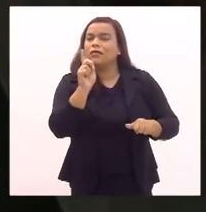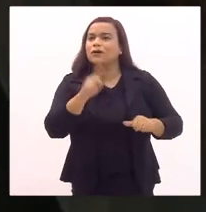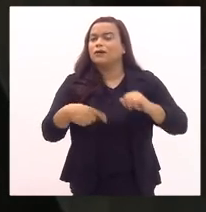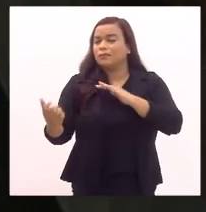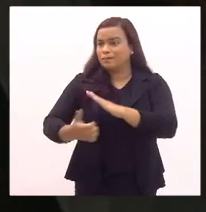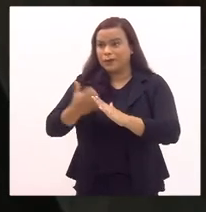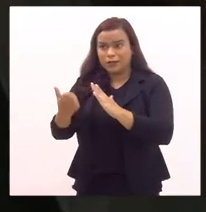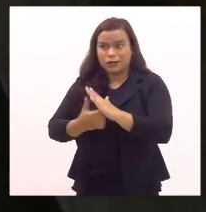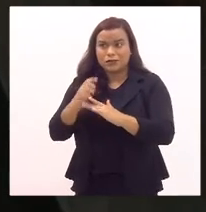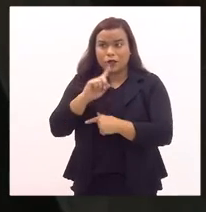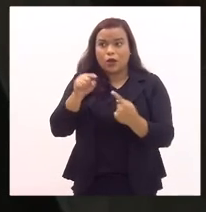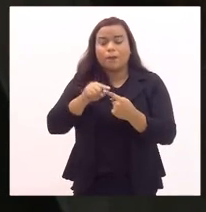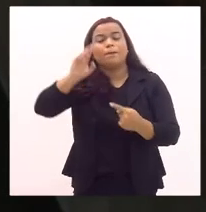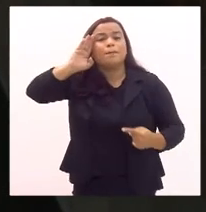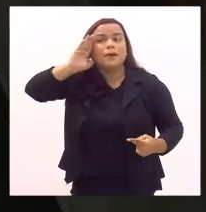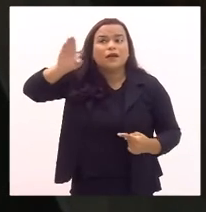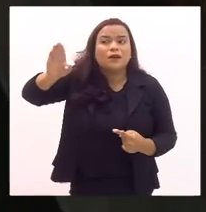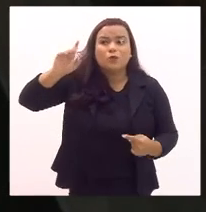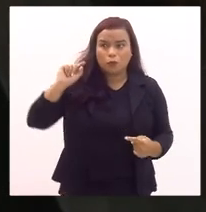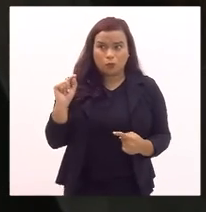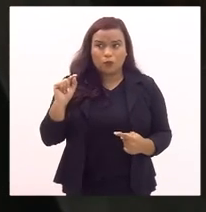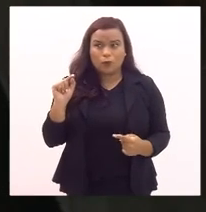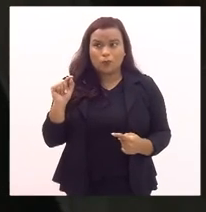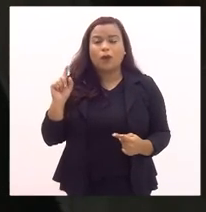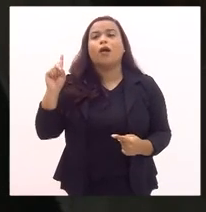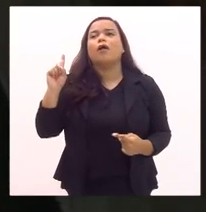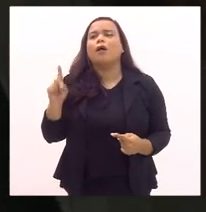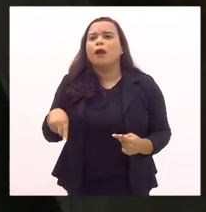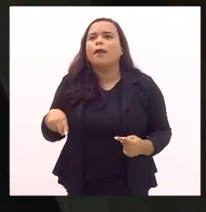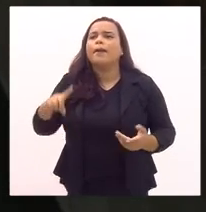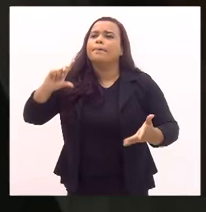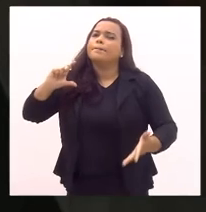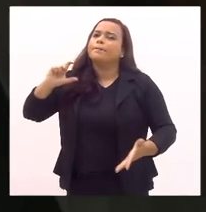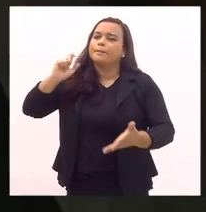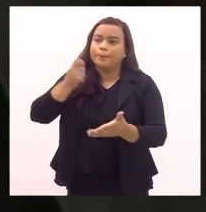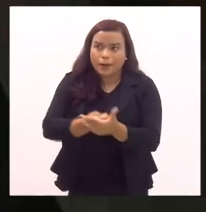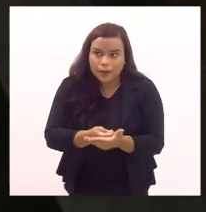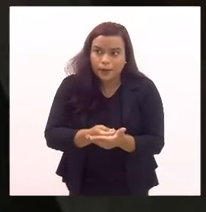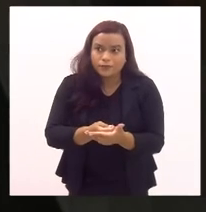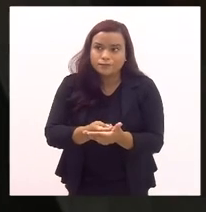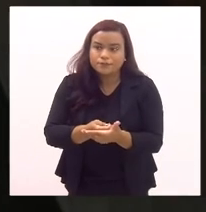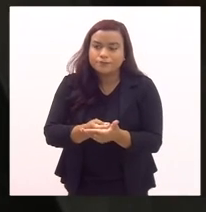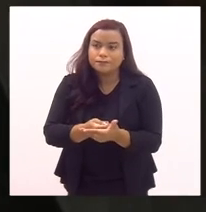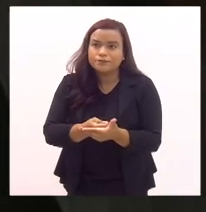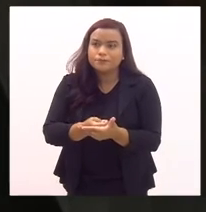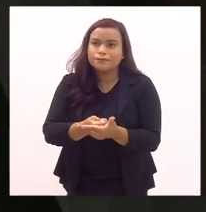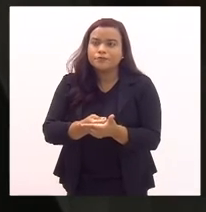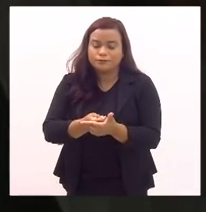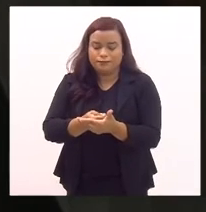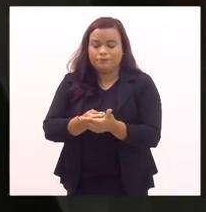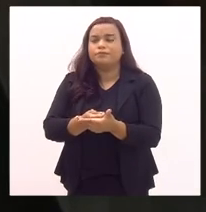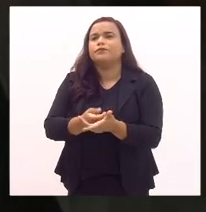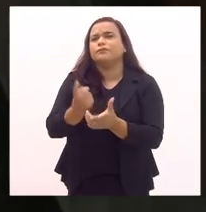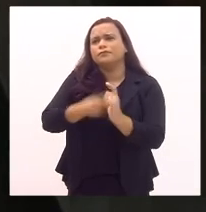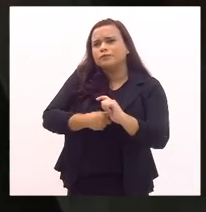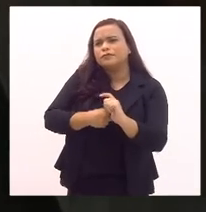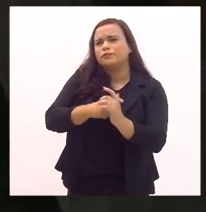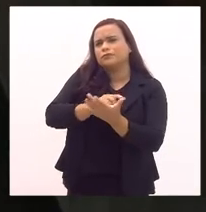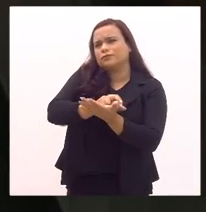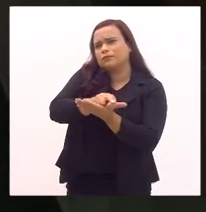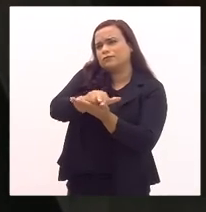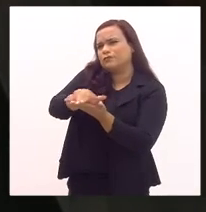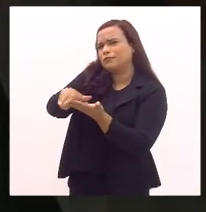cujo principal objetivo é o pagamento de dividendos